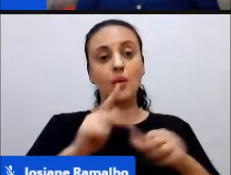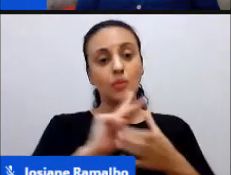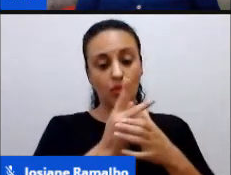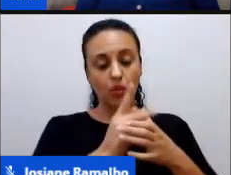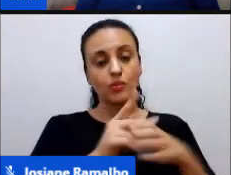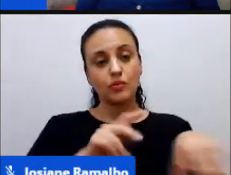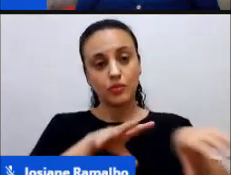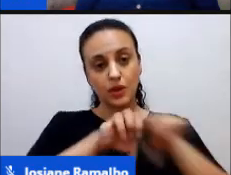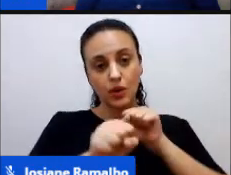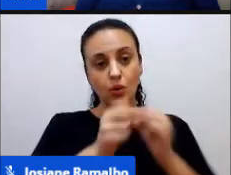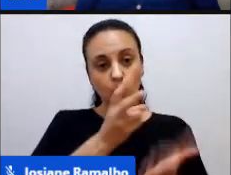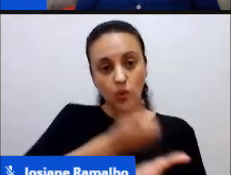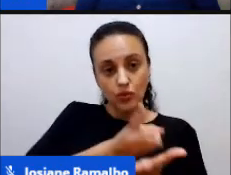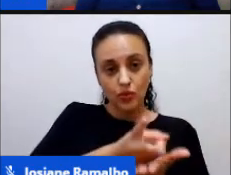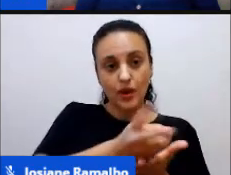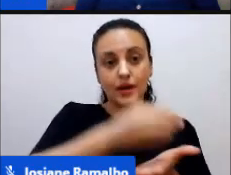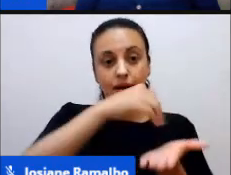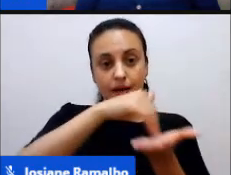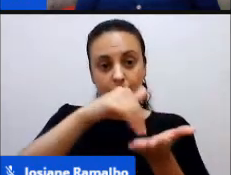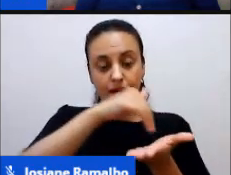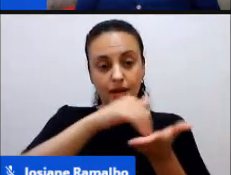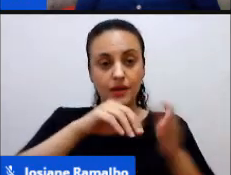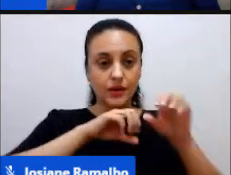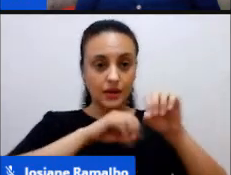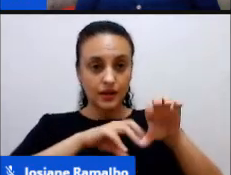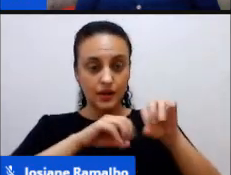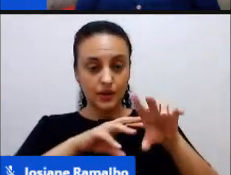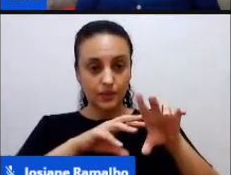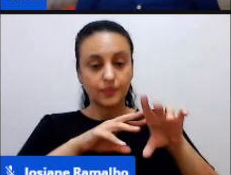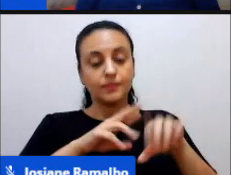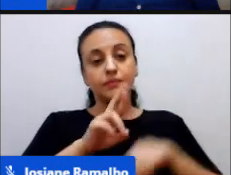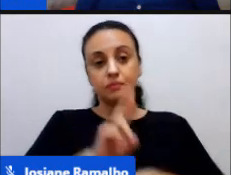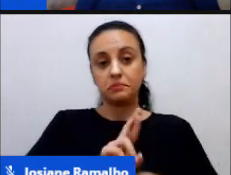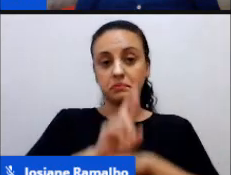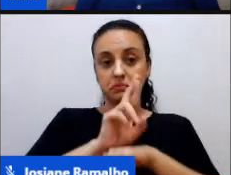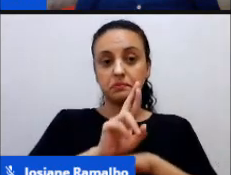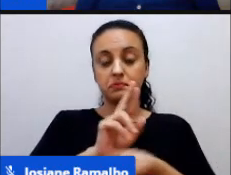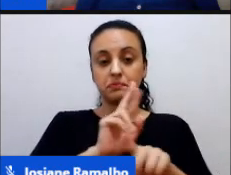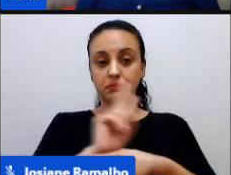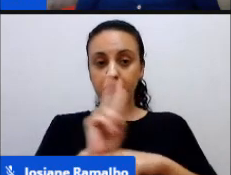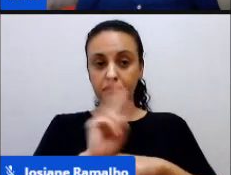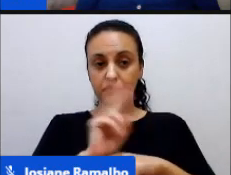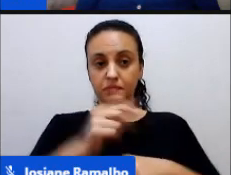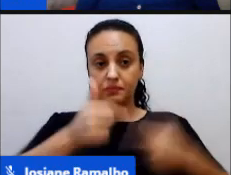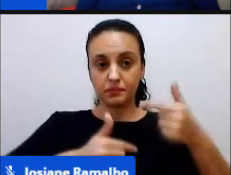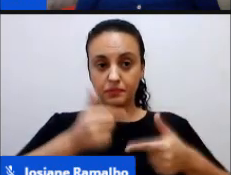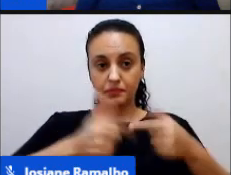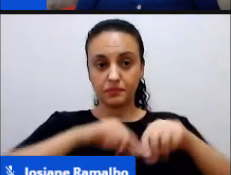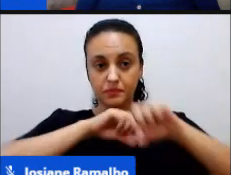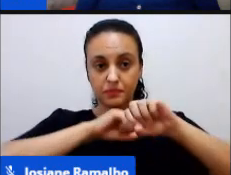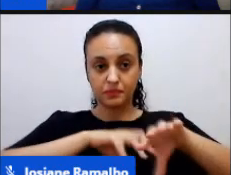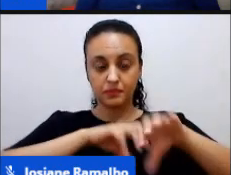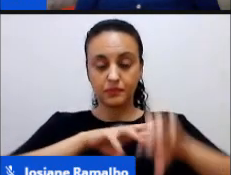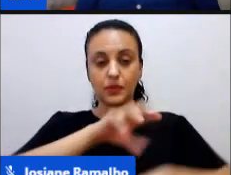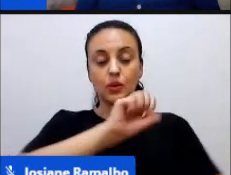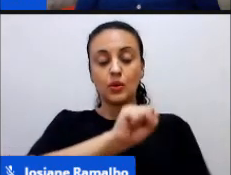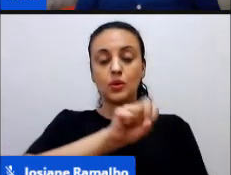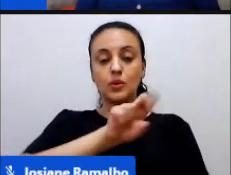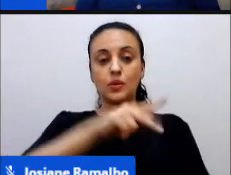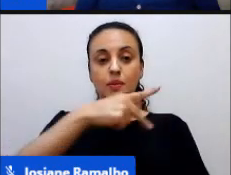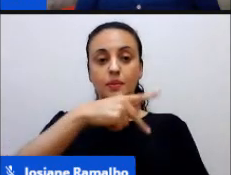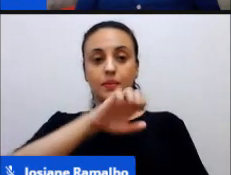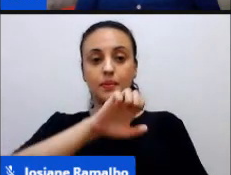Campo Grande, executada pela Superintendência de Gestão de Políticas Educacionais, SUPED.